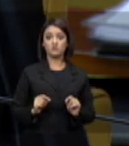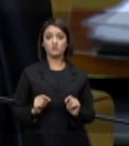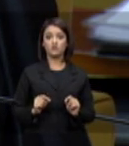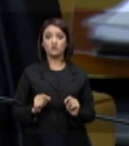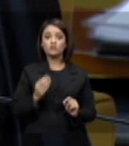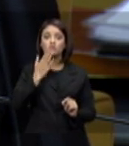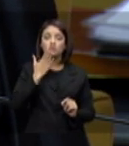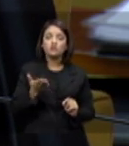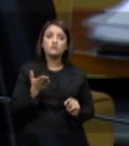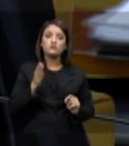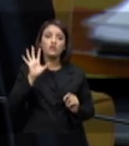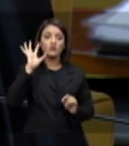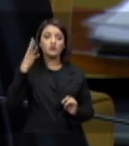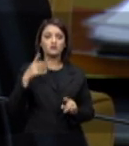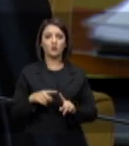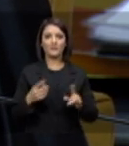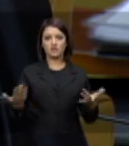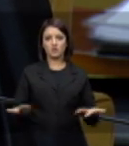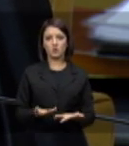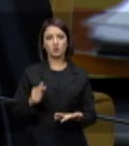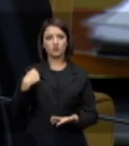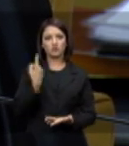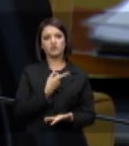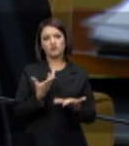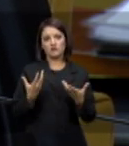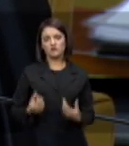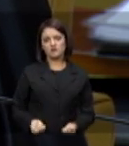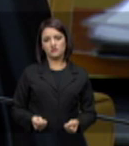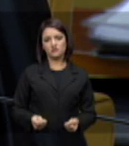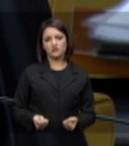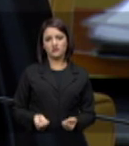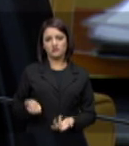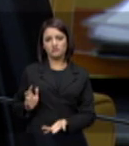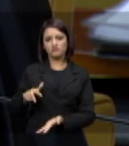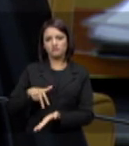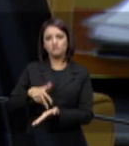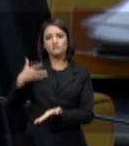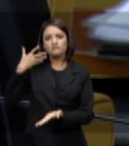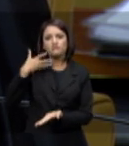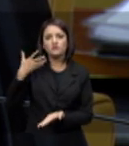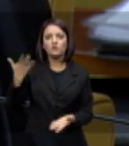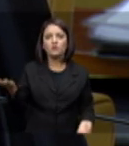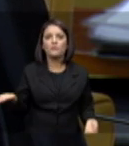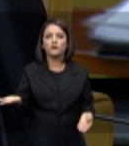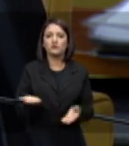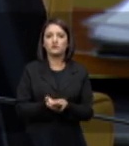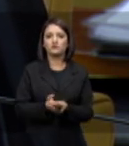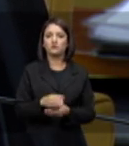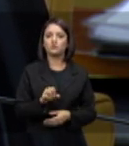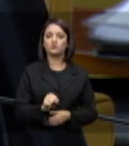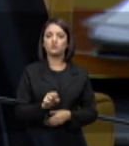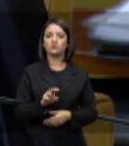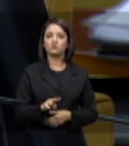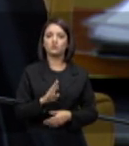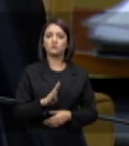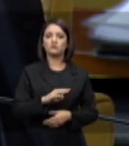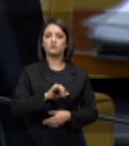mas eu não estou por exemplo nós hoje admitimos o amicus curiae no processo subjetivo